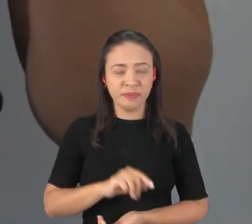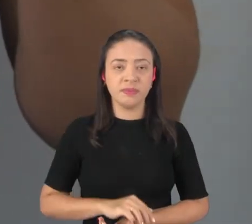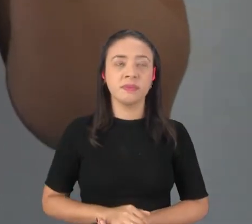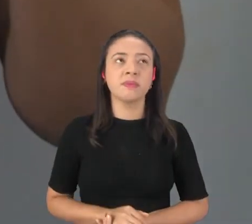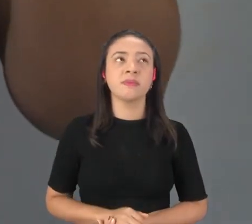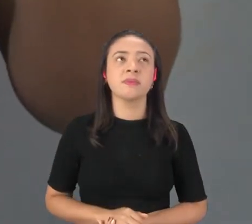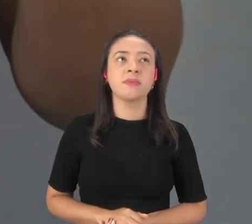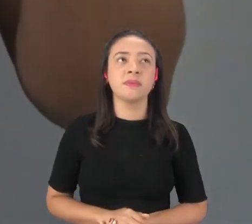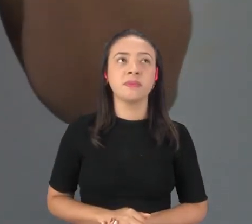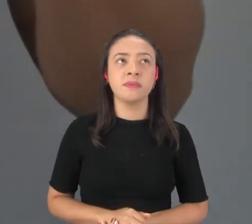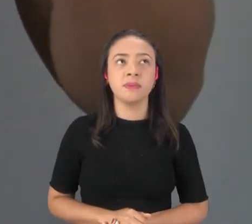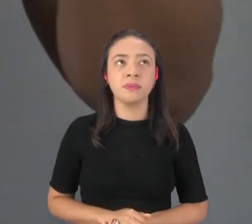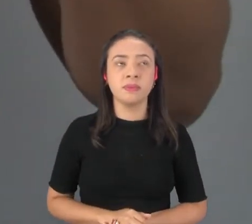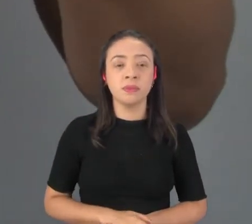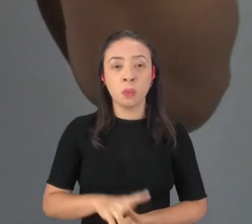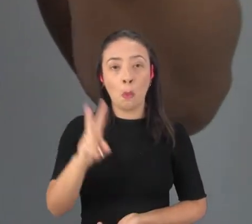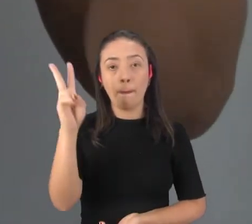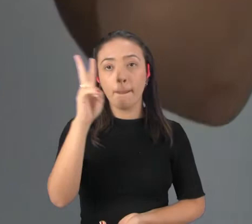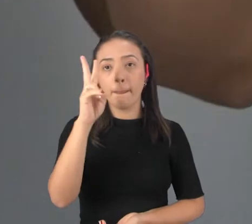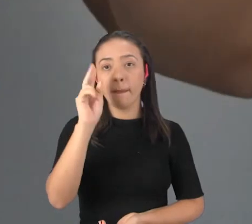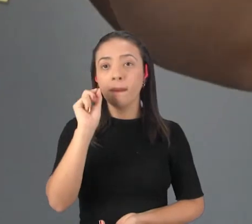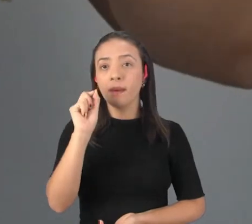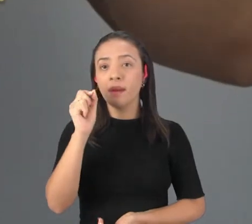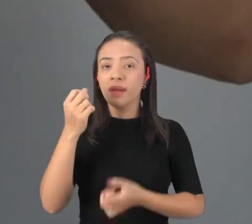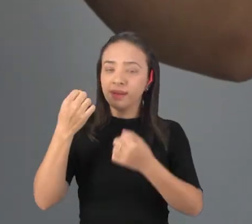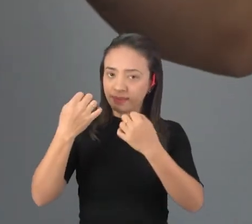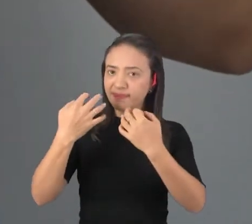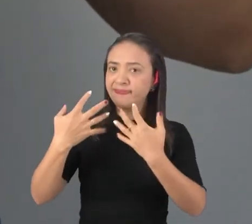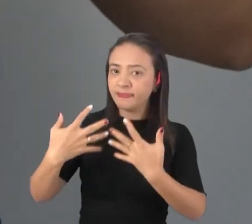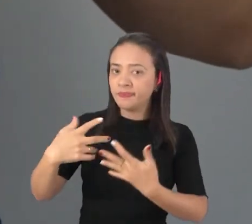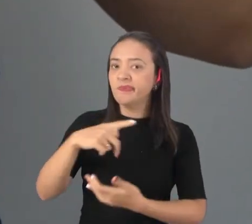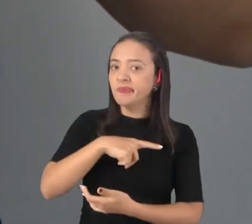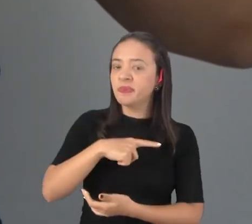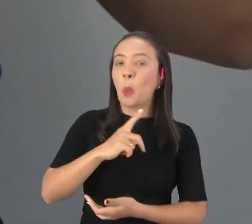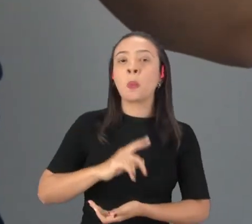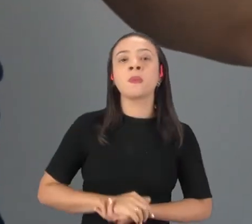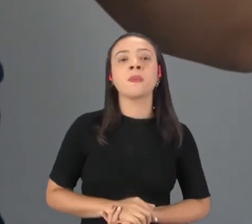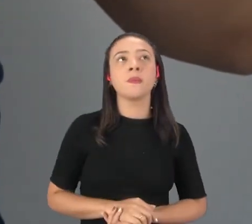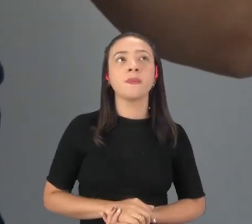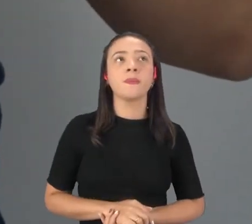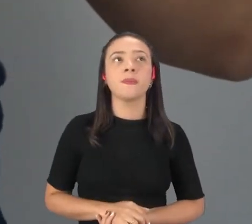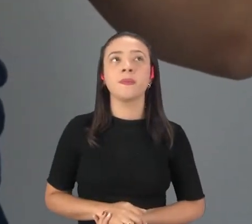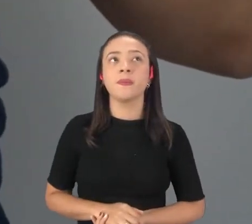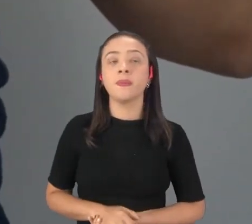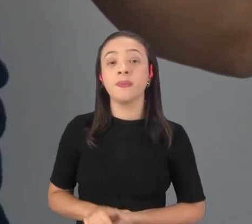Ok? Lembrando que essa explicação aqui ao lado, ó,